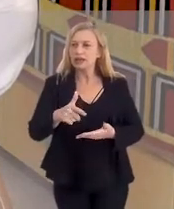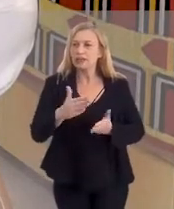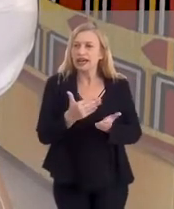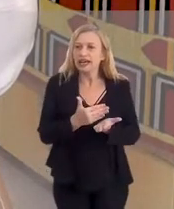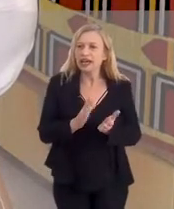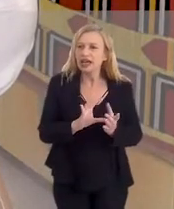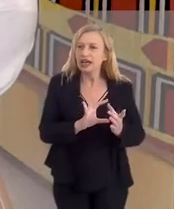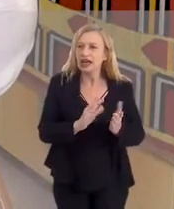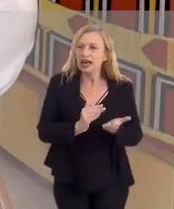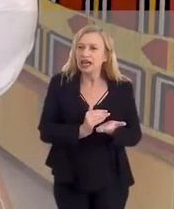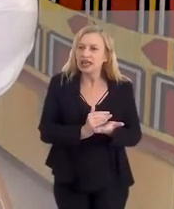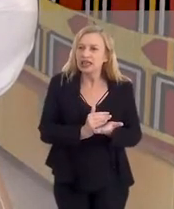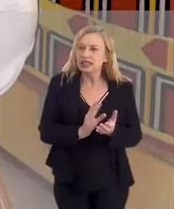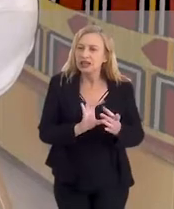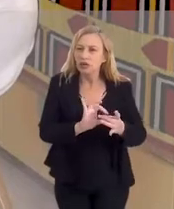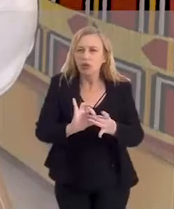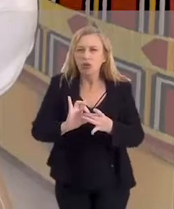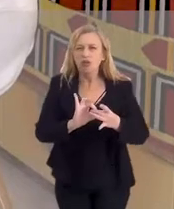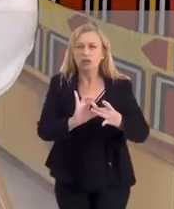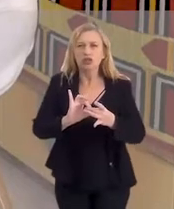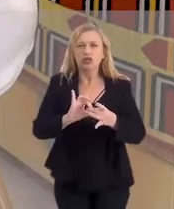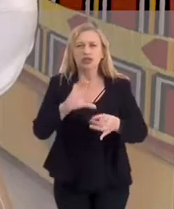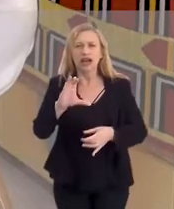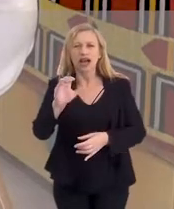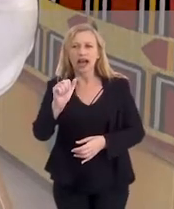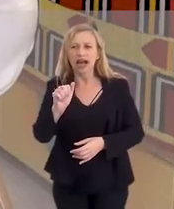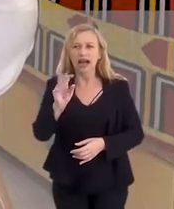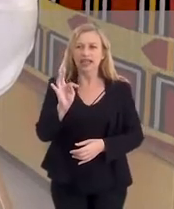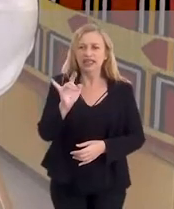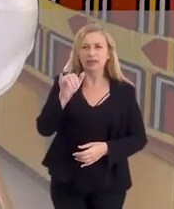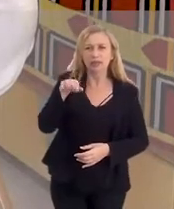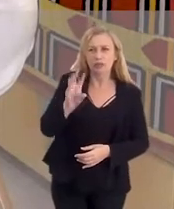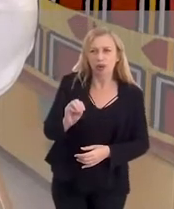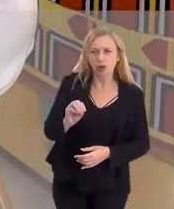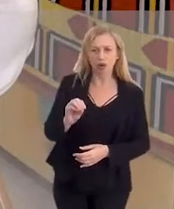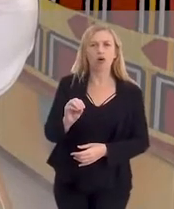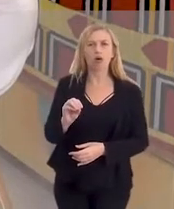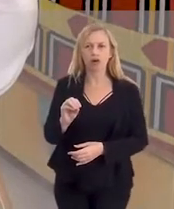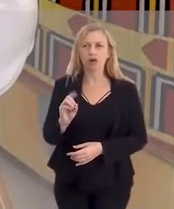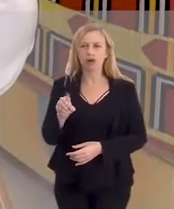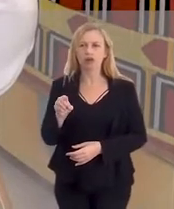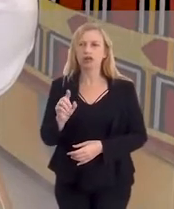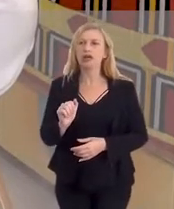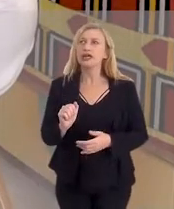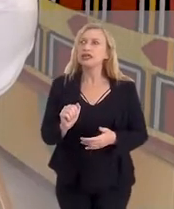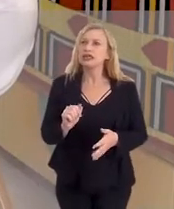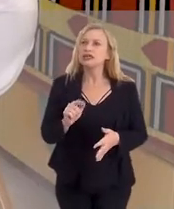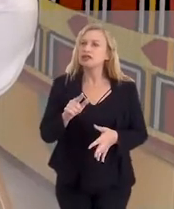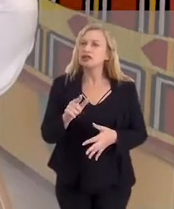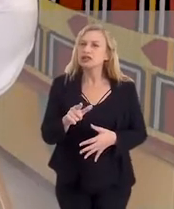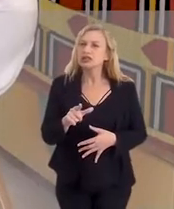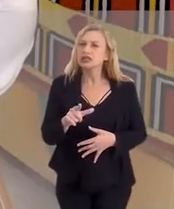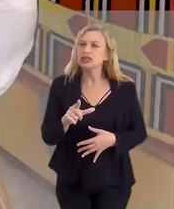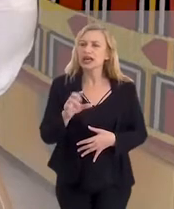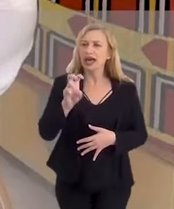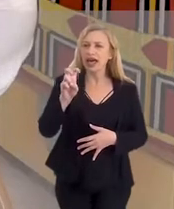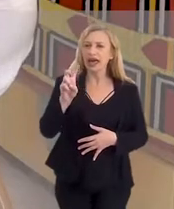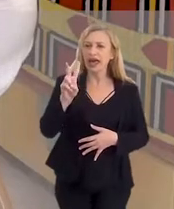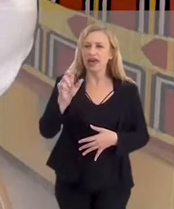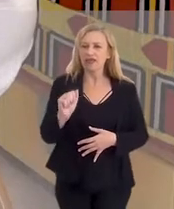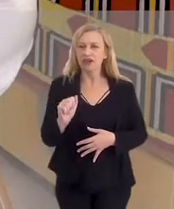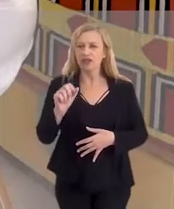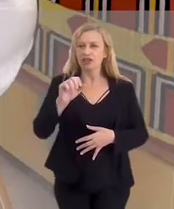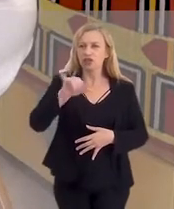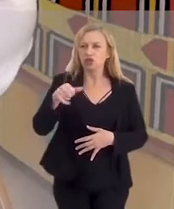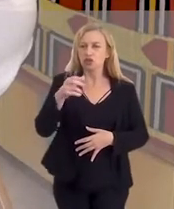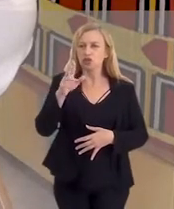ali, para começar ela a entrar na linha do catimbó, né? Não no transe, mas na linha do catimbó. E você tem a